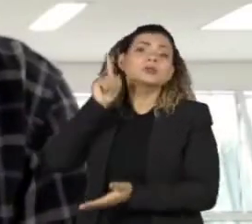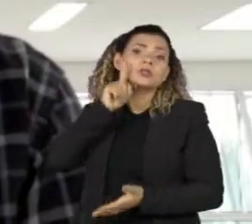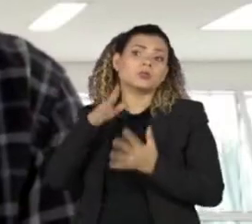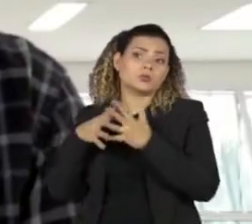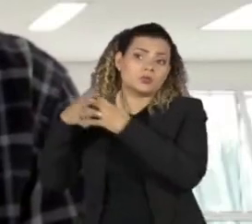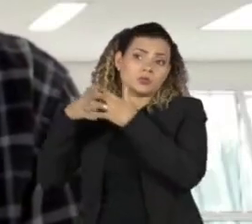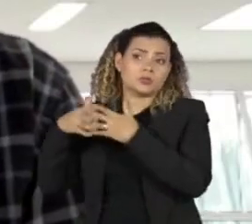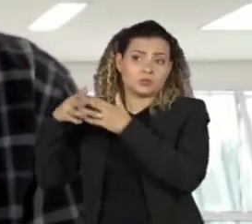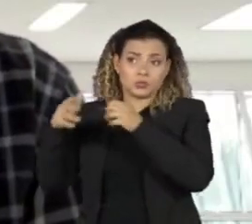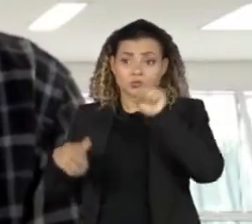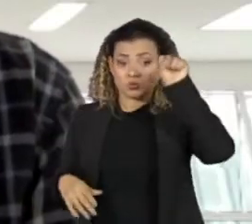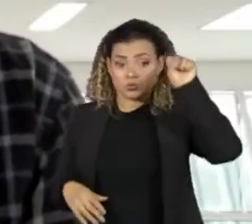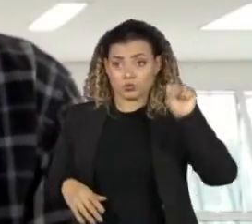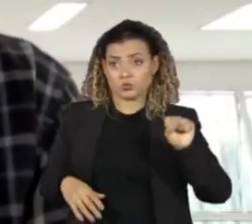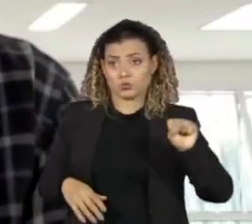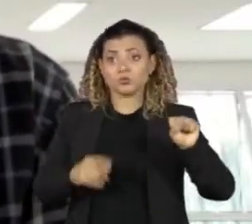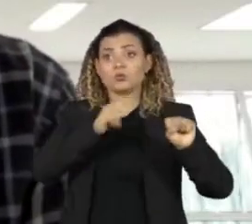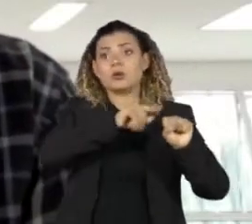do Sul